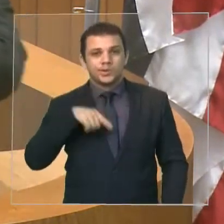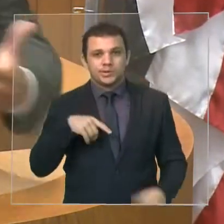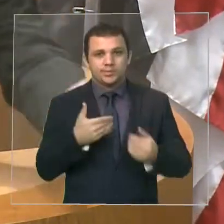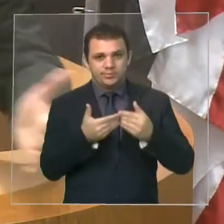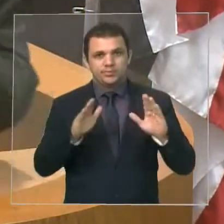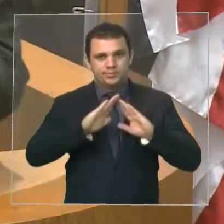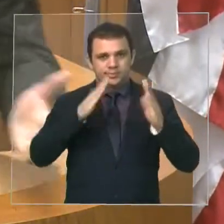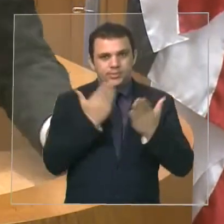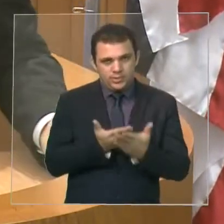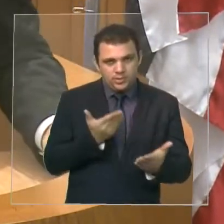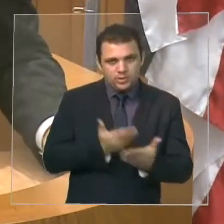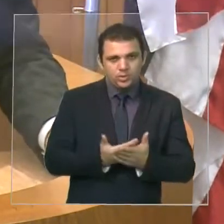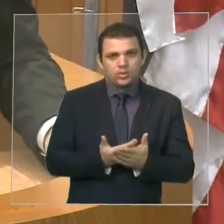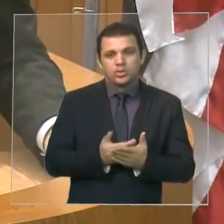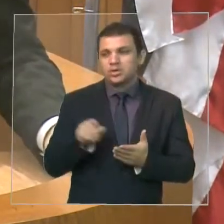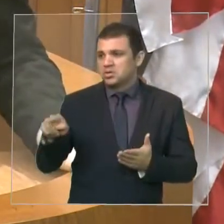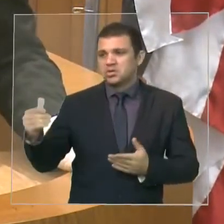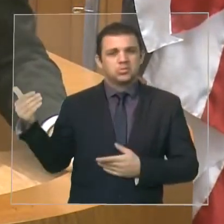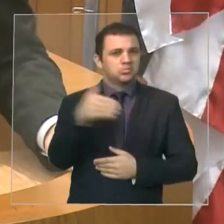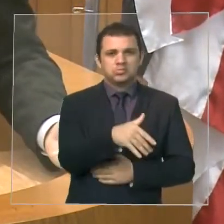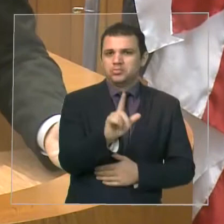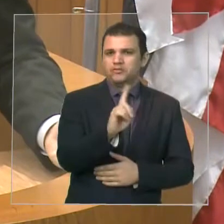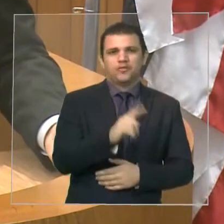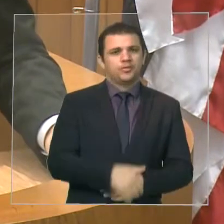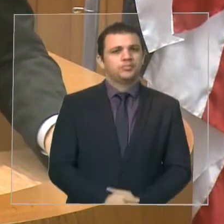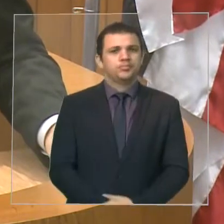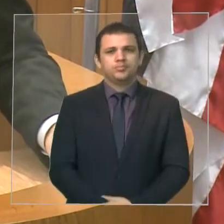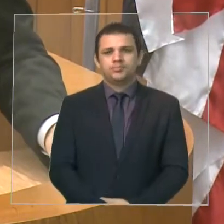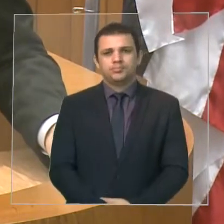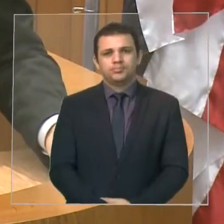nem compareceu.